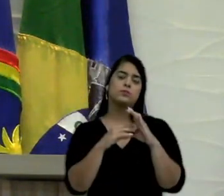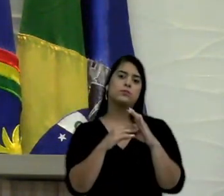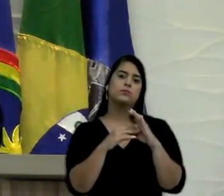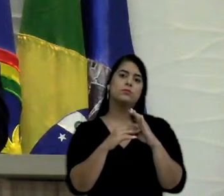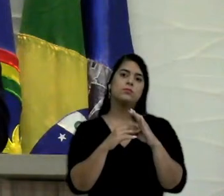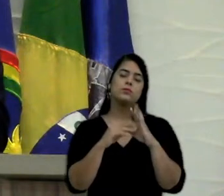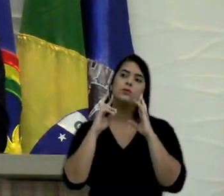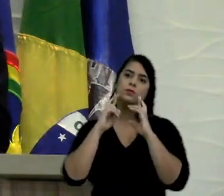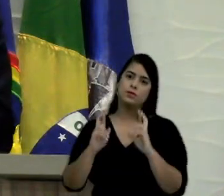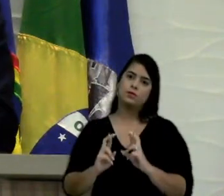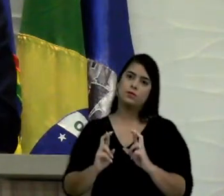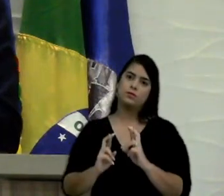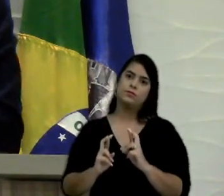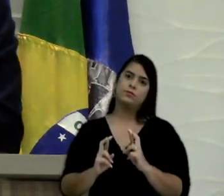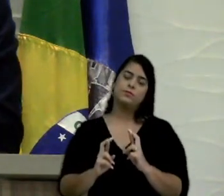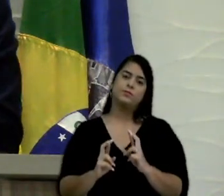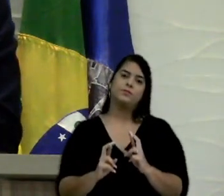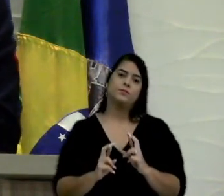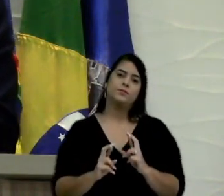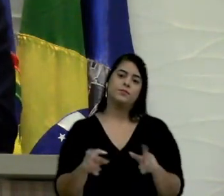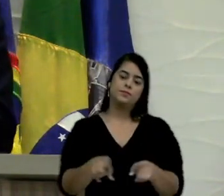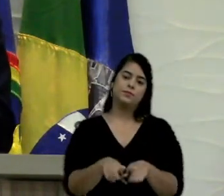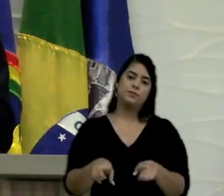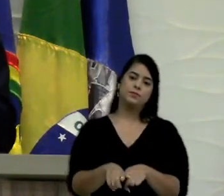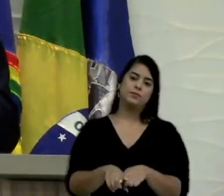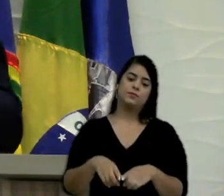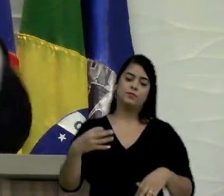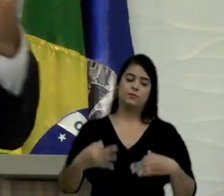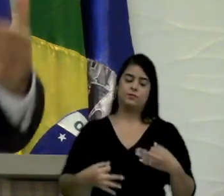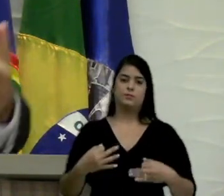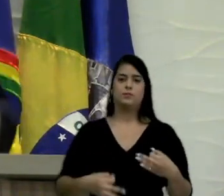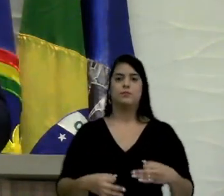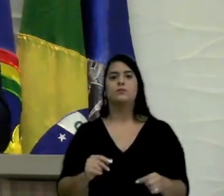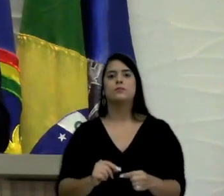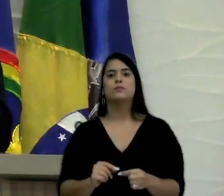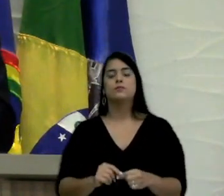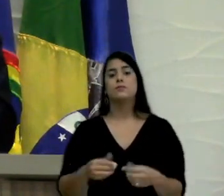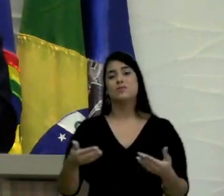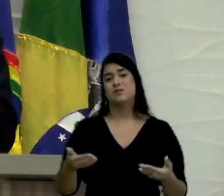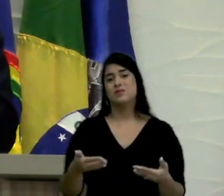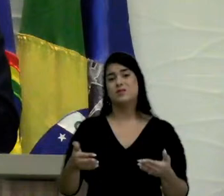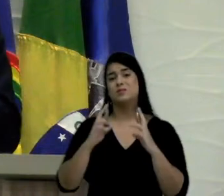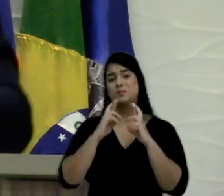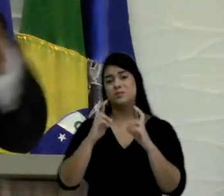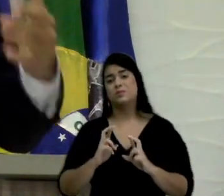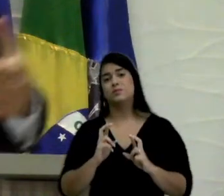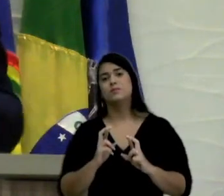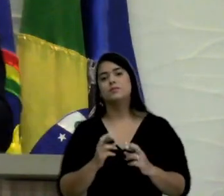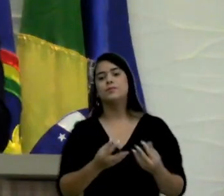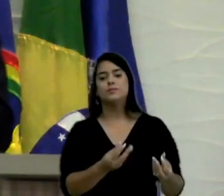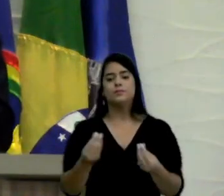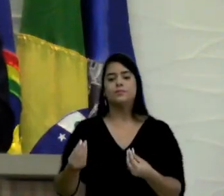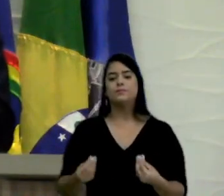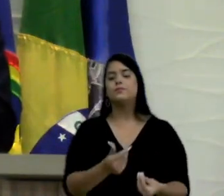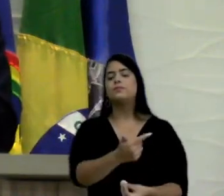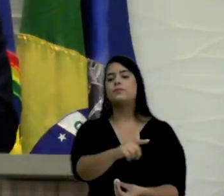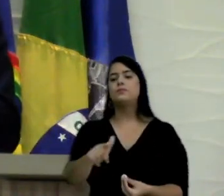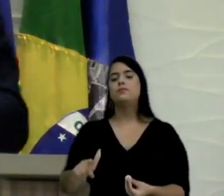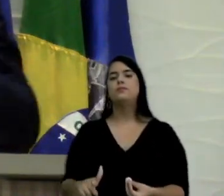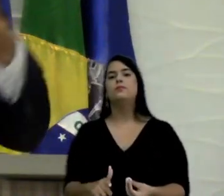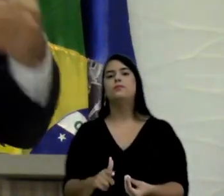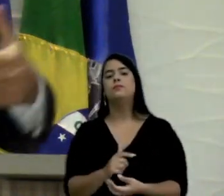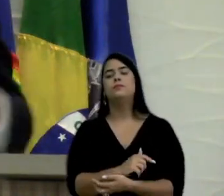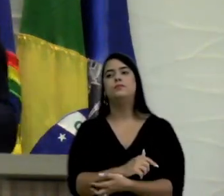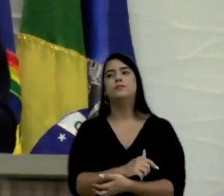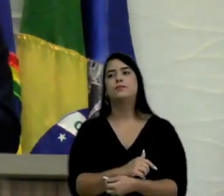retorno da Compesa diante das colocações que o promotor fez né Hoje seria uma resposta de de muitas coisas que a gente tem falado aqui